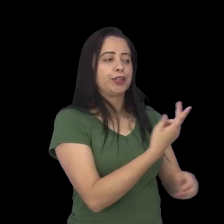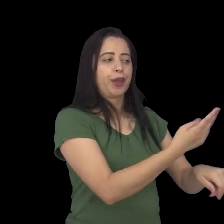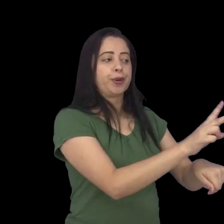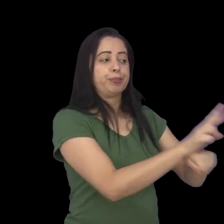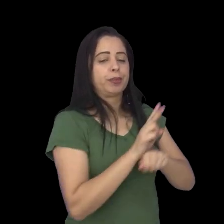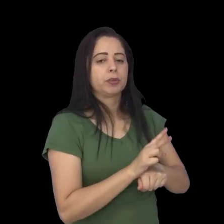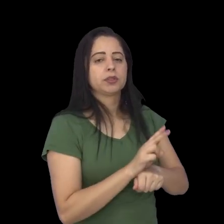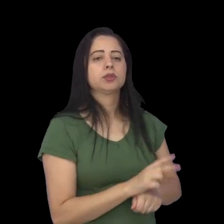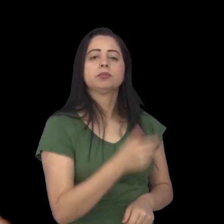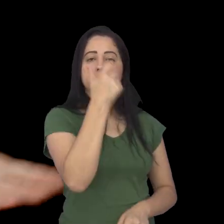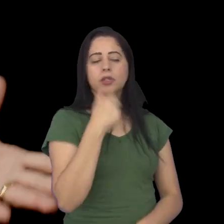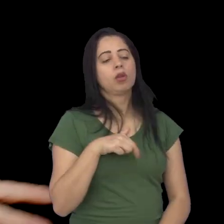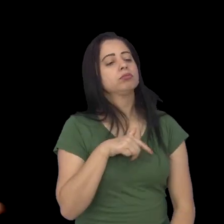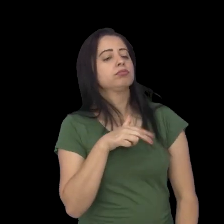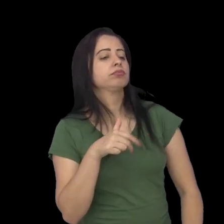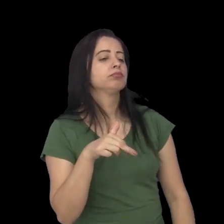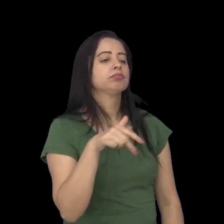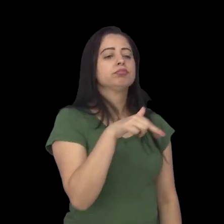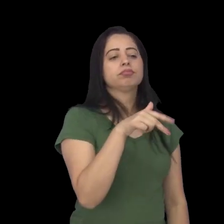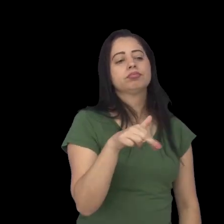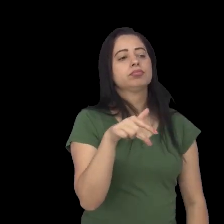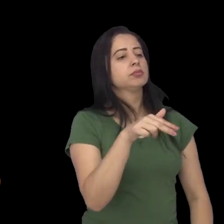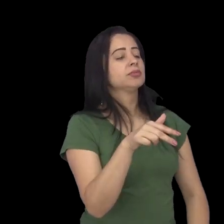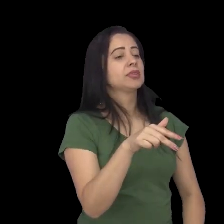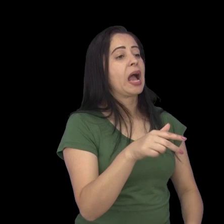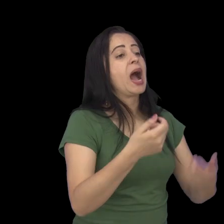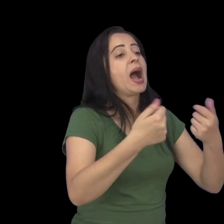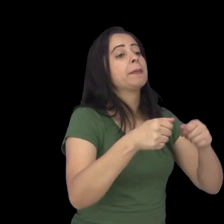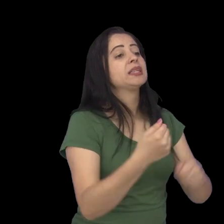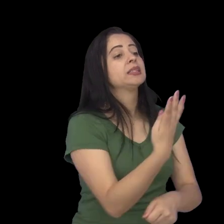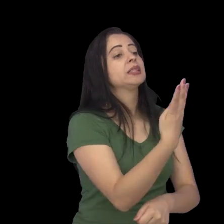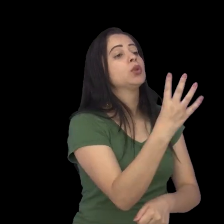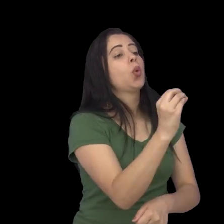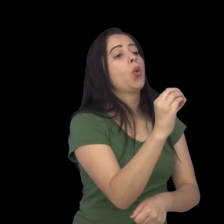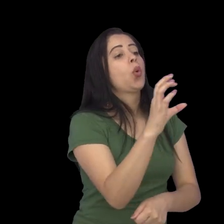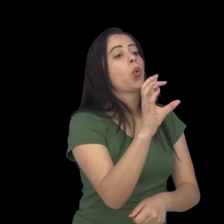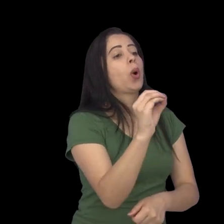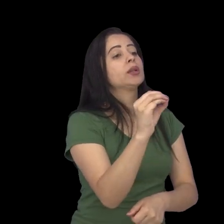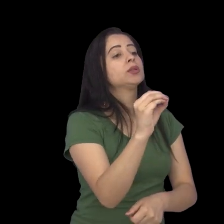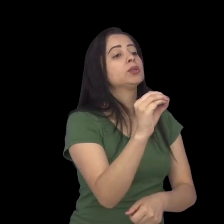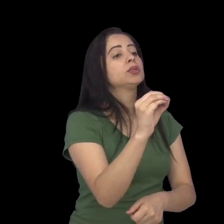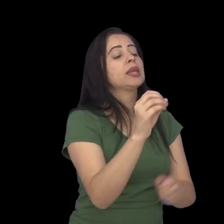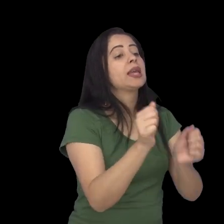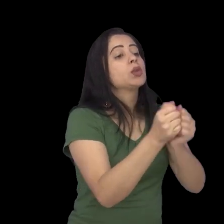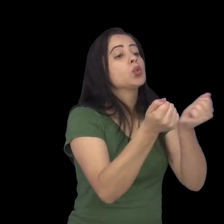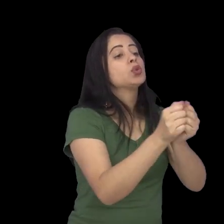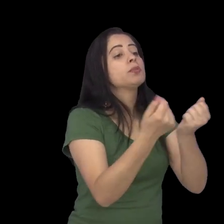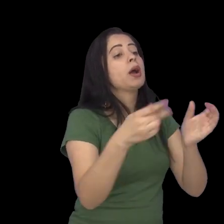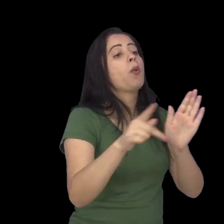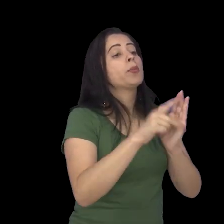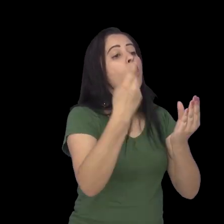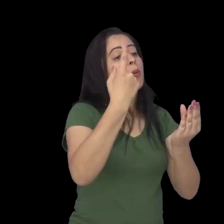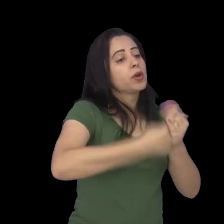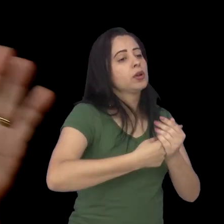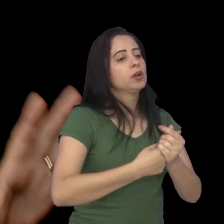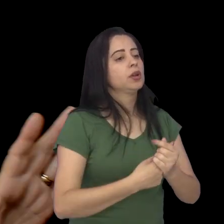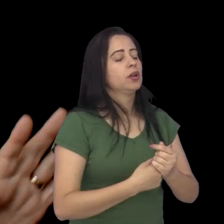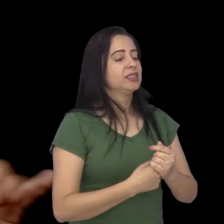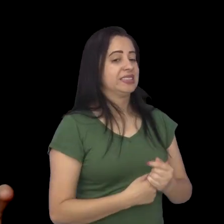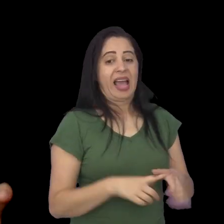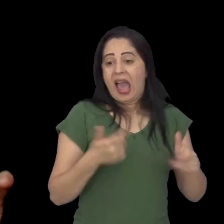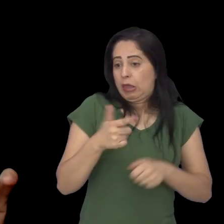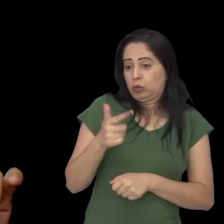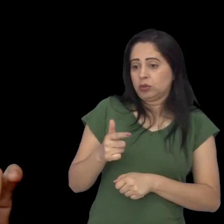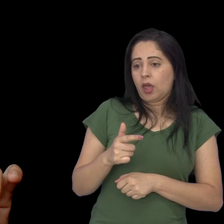até a padaria. Cheguei lá na padaria, falei, moça, eu preciso de 400 pães de cachorro-quente. Aí ele falou, não tem tudo isso. Eu falei, então me dá tudo